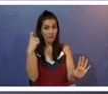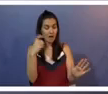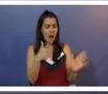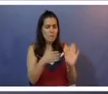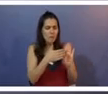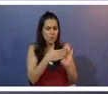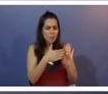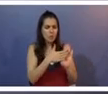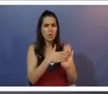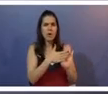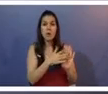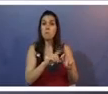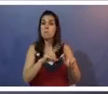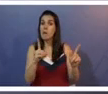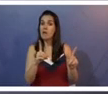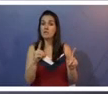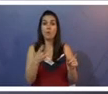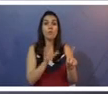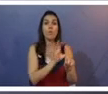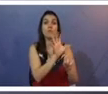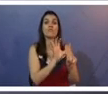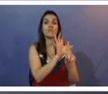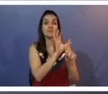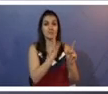mas não tenta convencer.